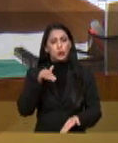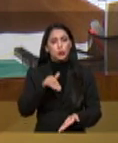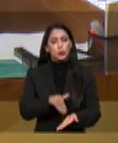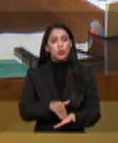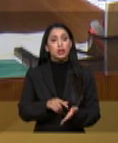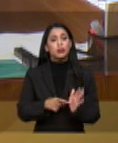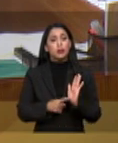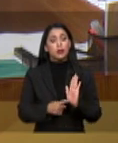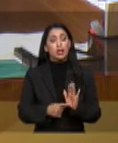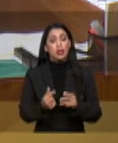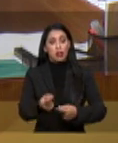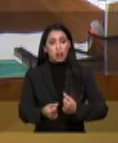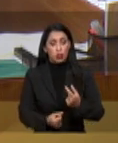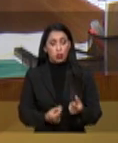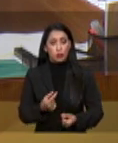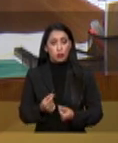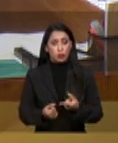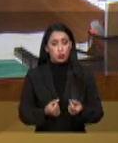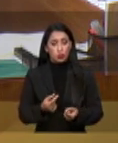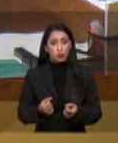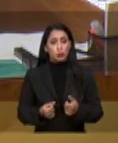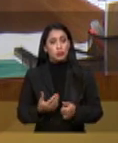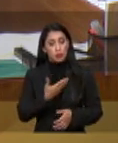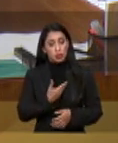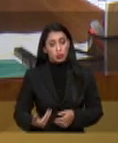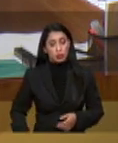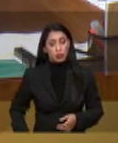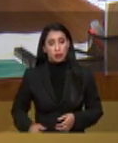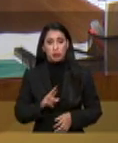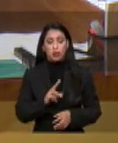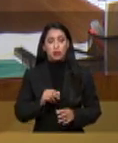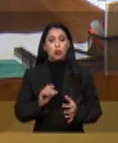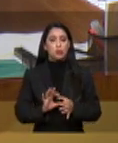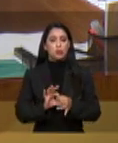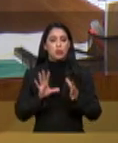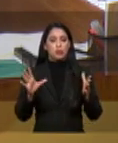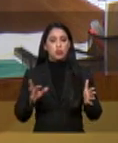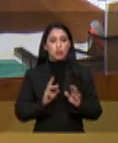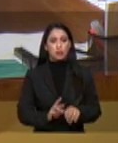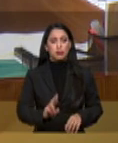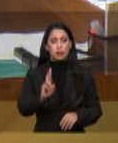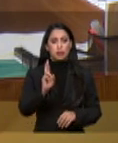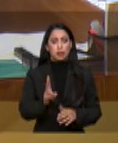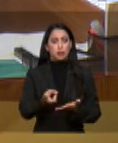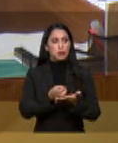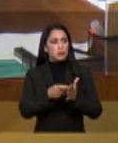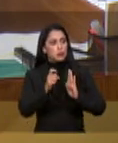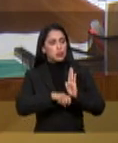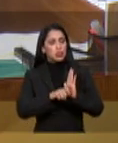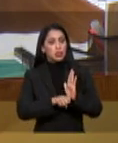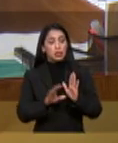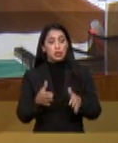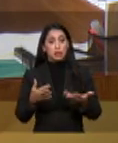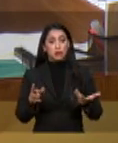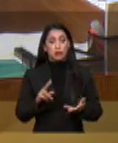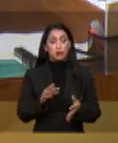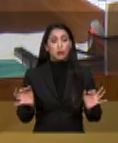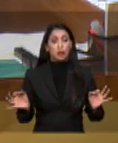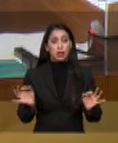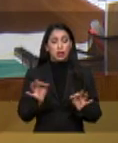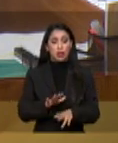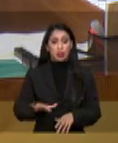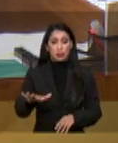ideal de economia ao agir estatal, a não permitir o encaminhamento da representação pelo agente fiscalizador enquanto não esgotada a